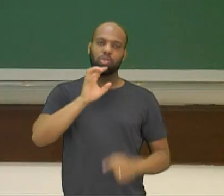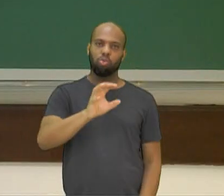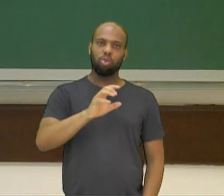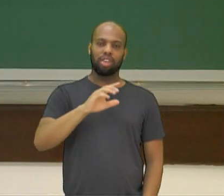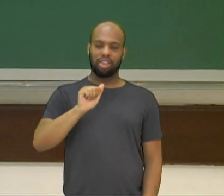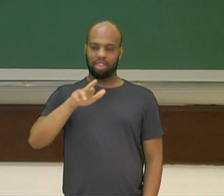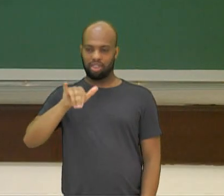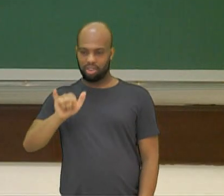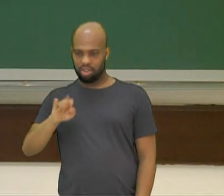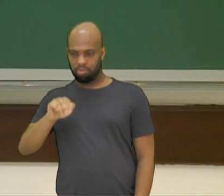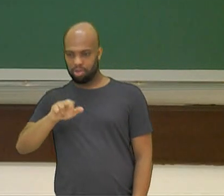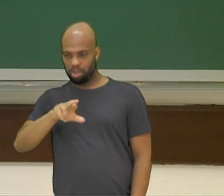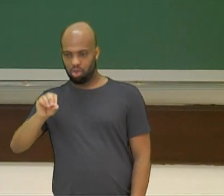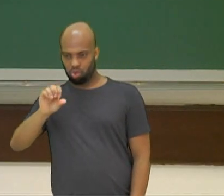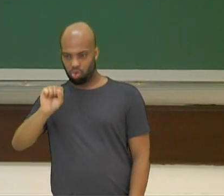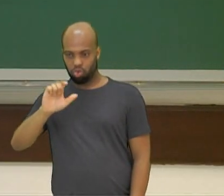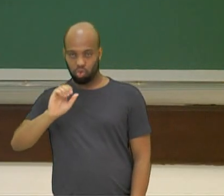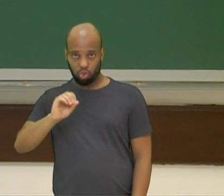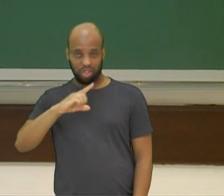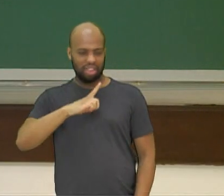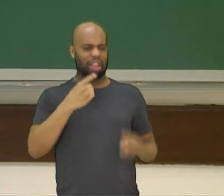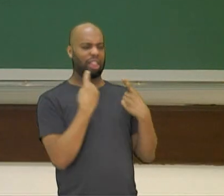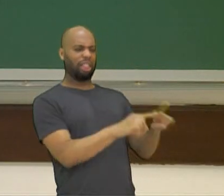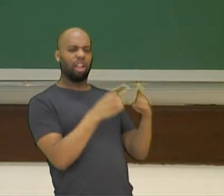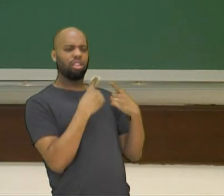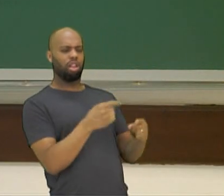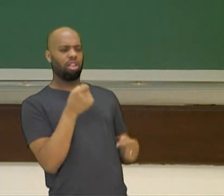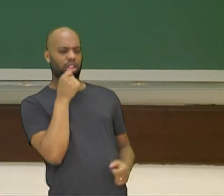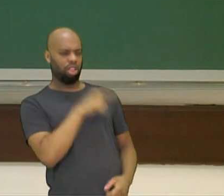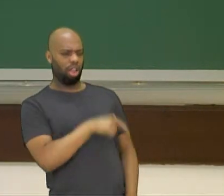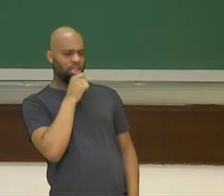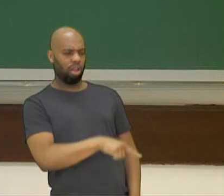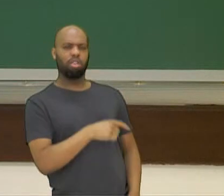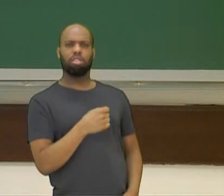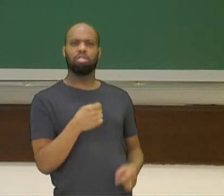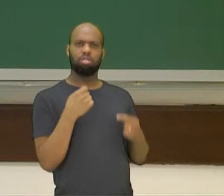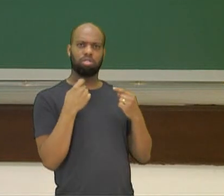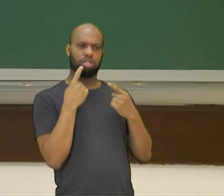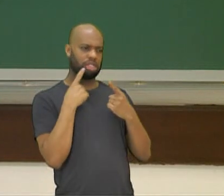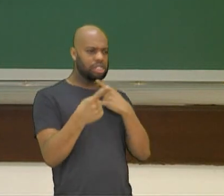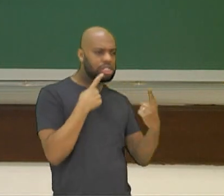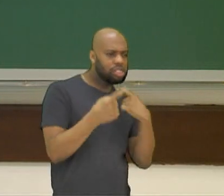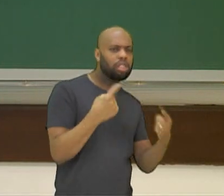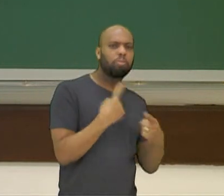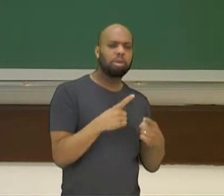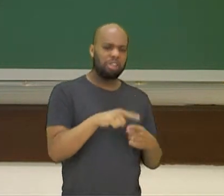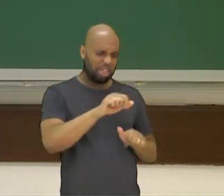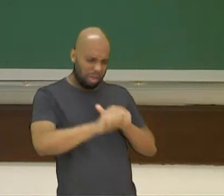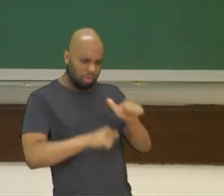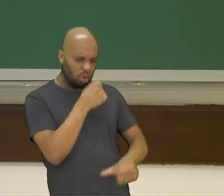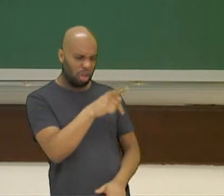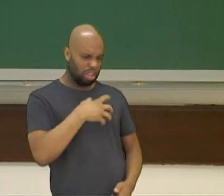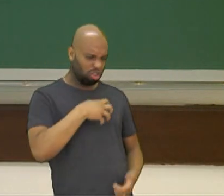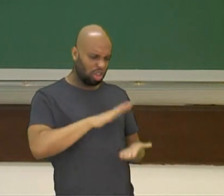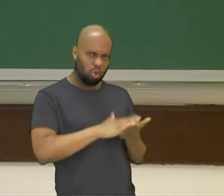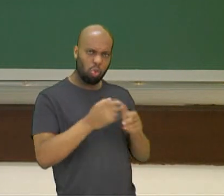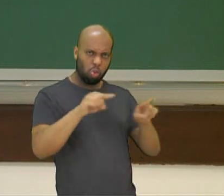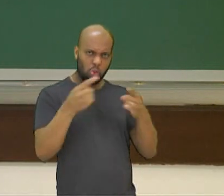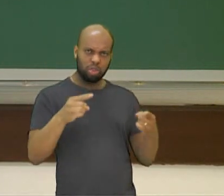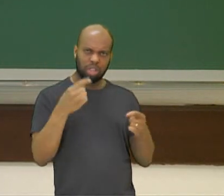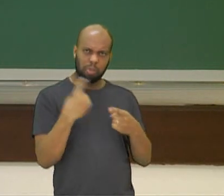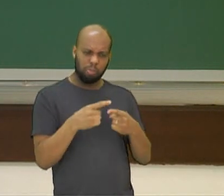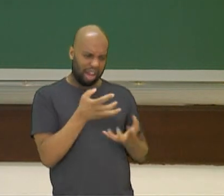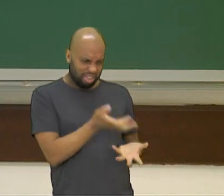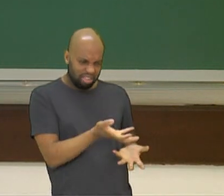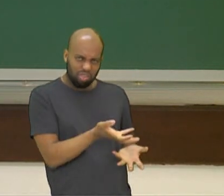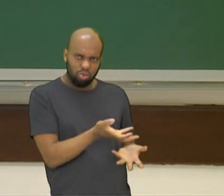Ari Barroso duras críticas, por ele ter alterado o padrão do seu samba para agradar o Estado Novo. Tá? Então, eu